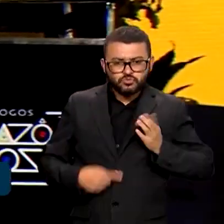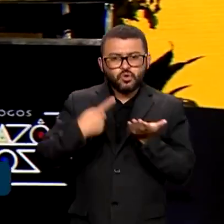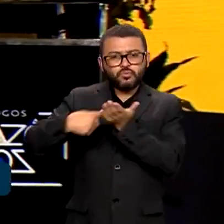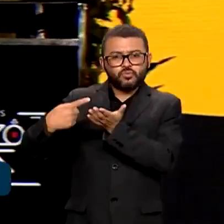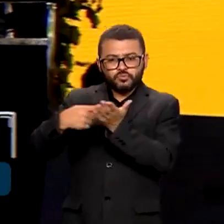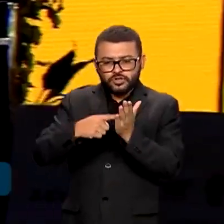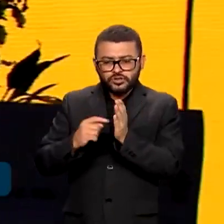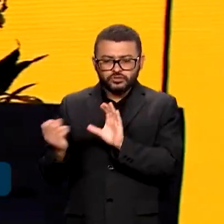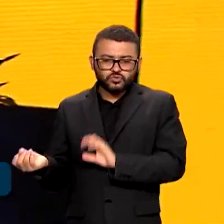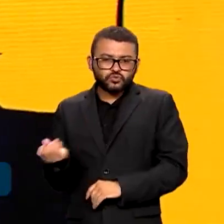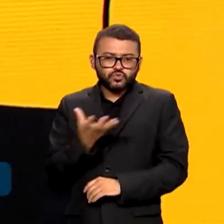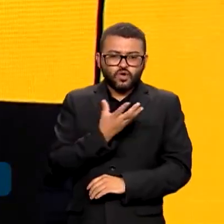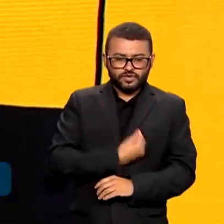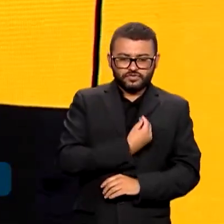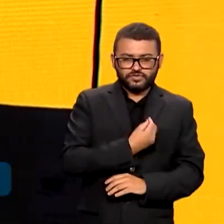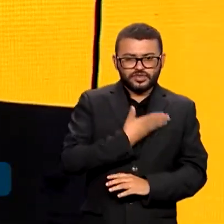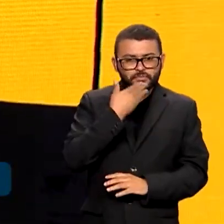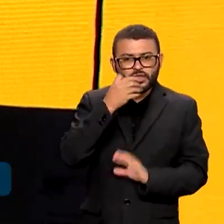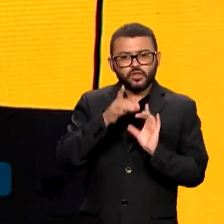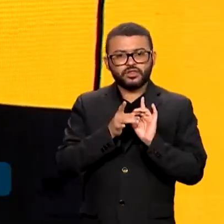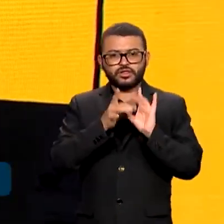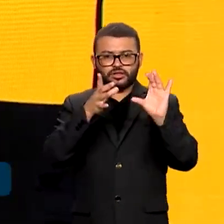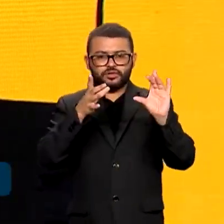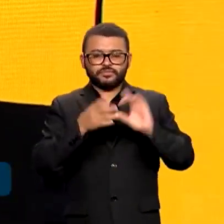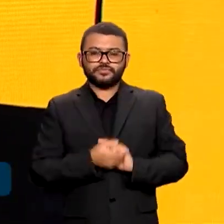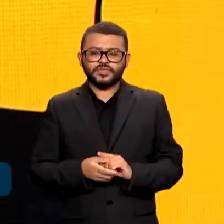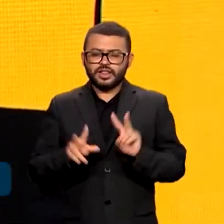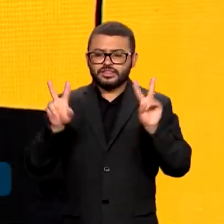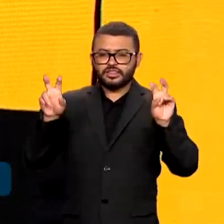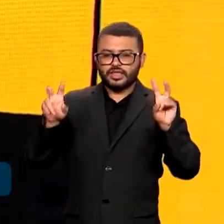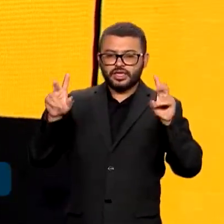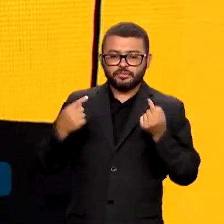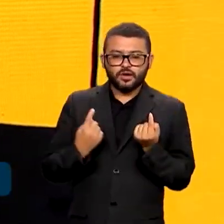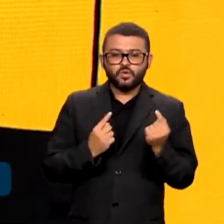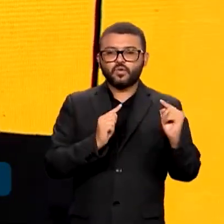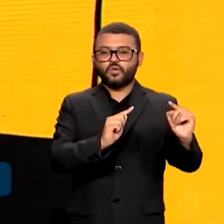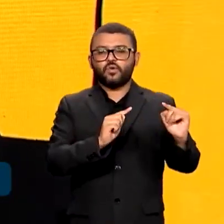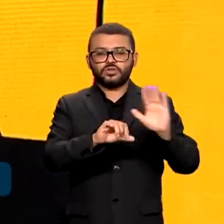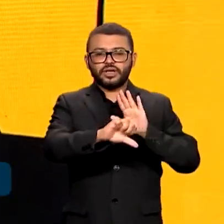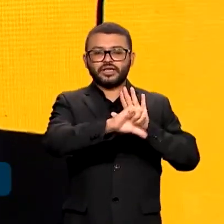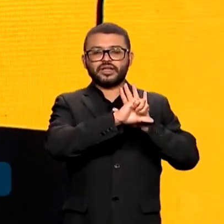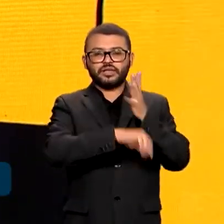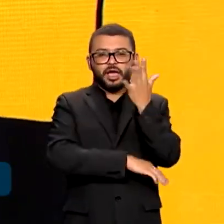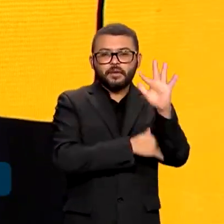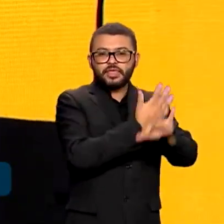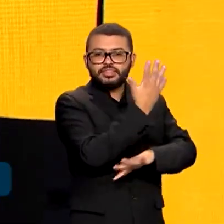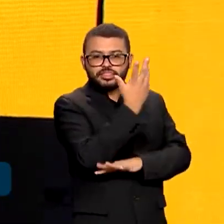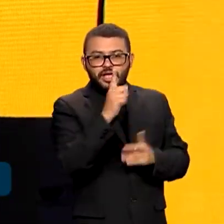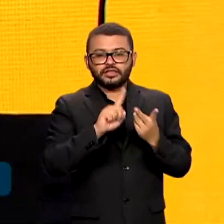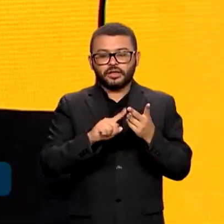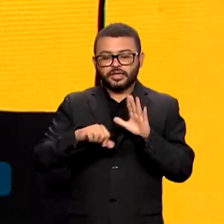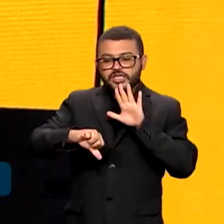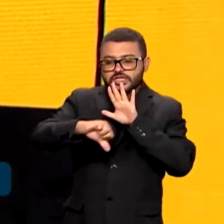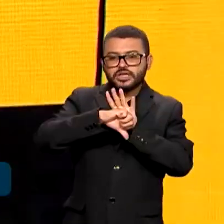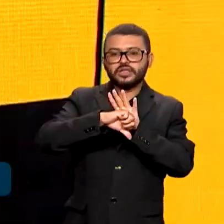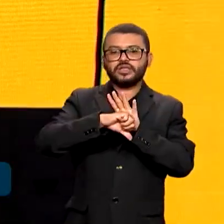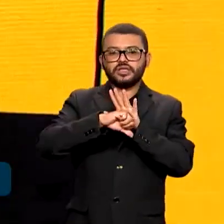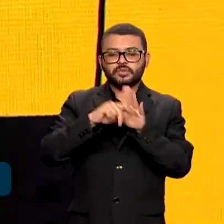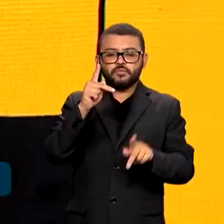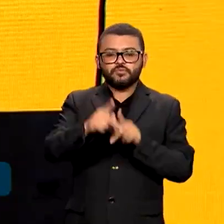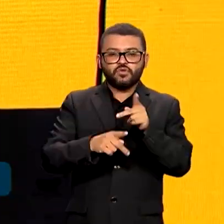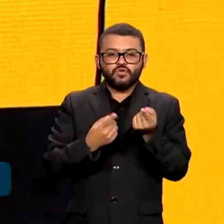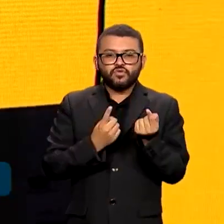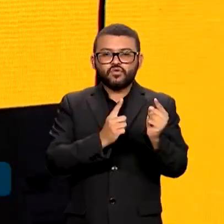tempos novos de democracia. Temas como o combate aos crimes ambientais e aos crimes contra o povo